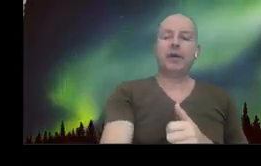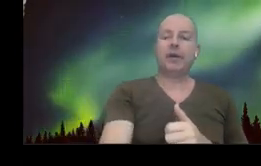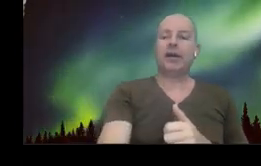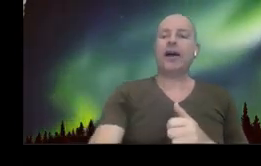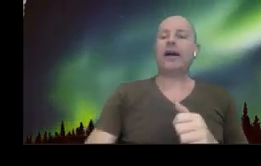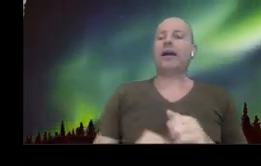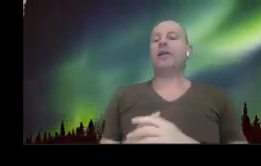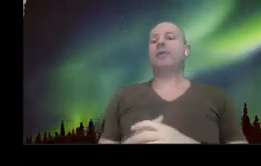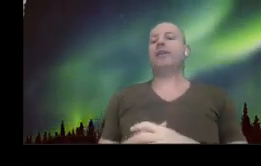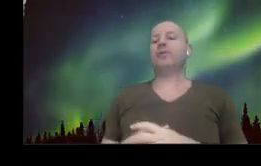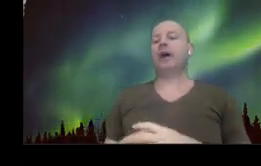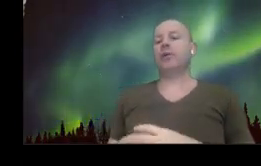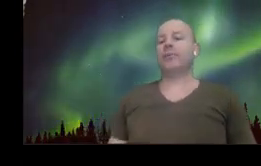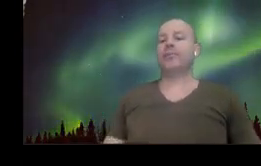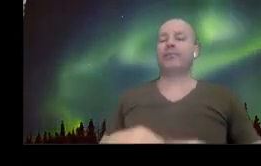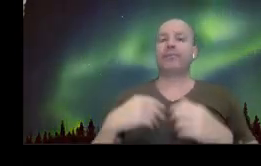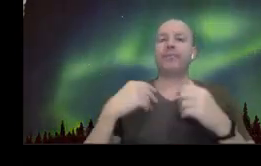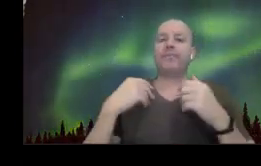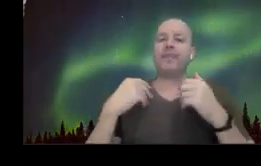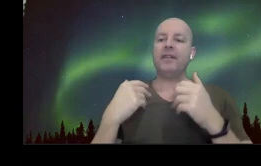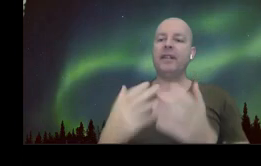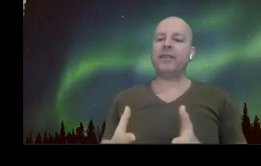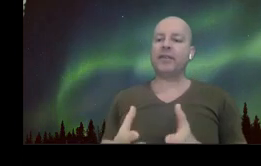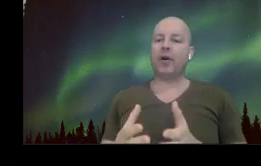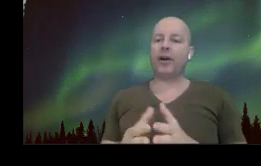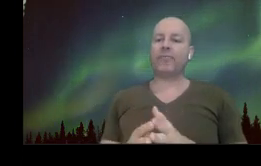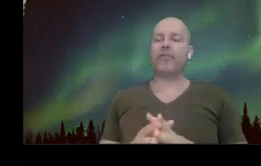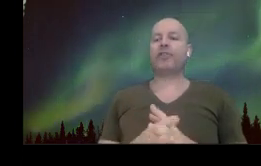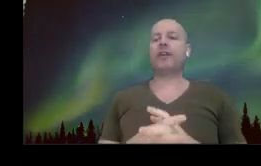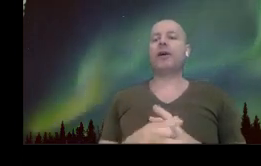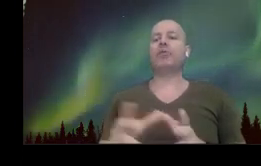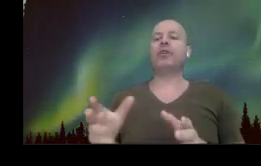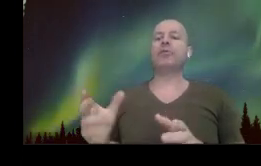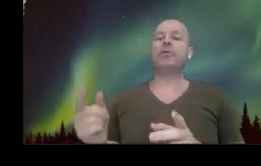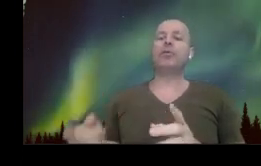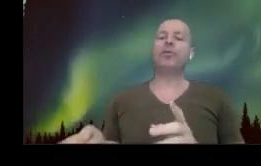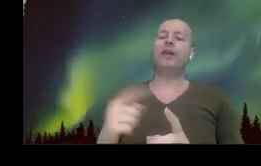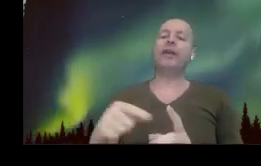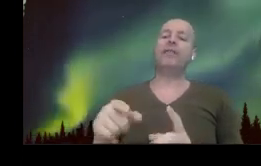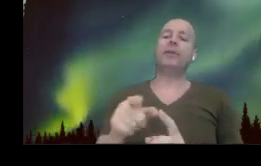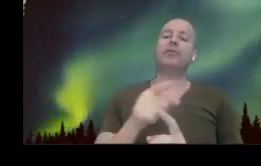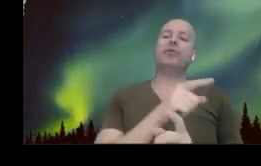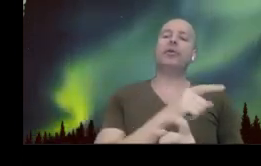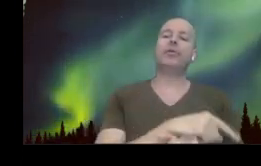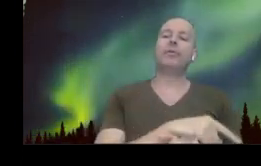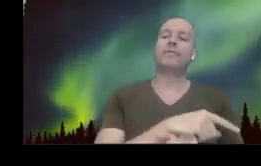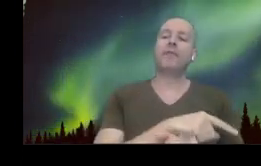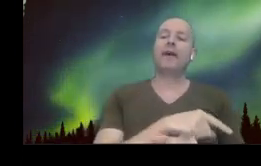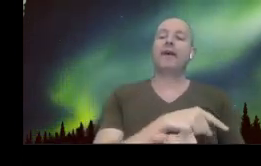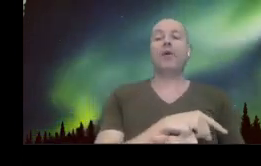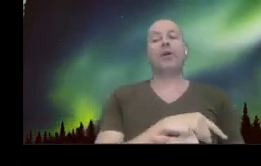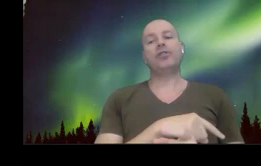e carrega ele para dentro d'água. Nessa hora, você está causando um enriquecimento do